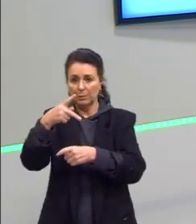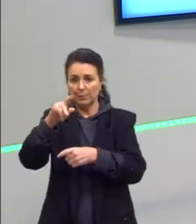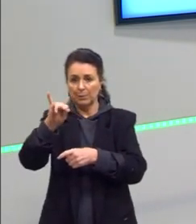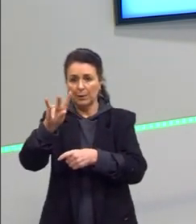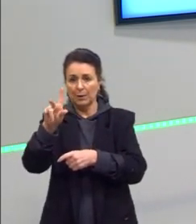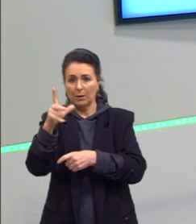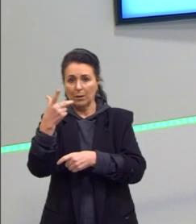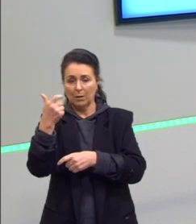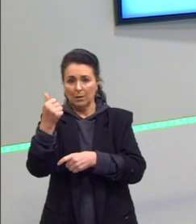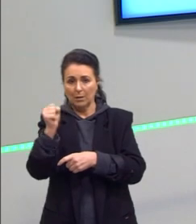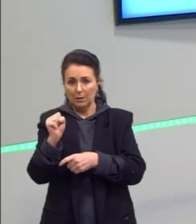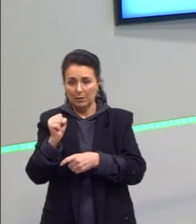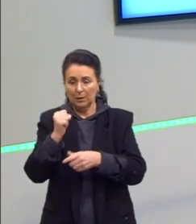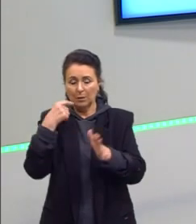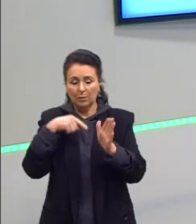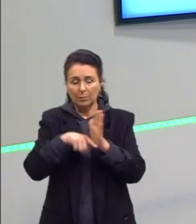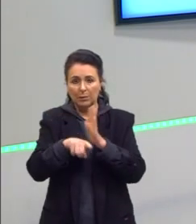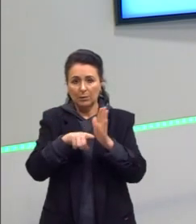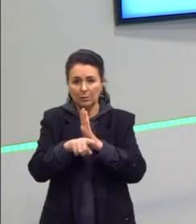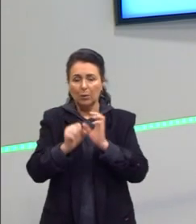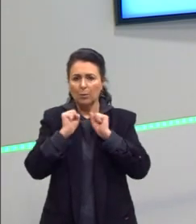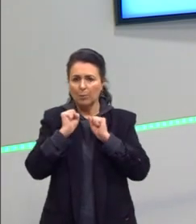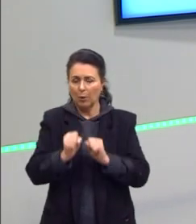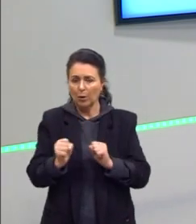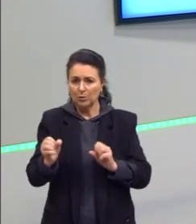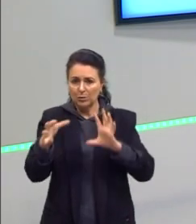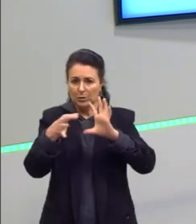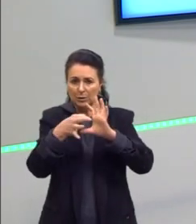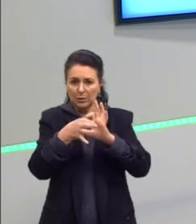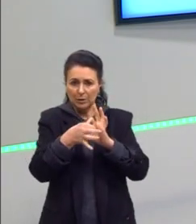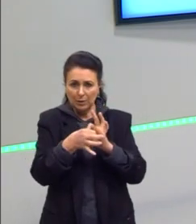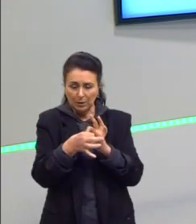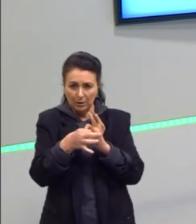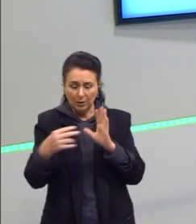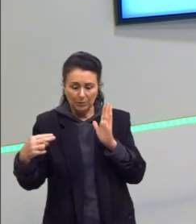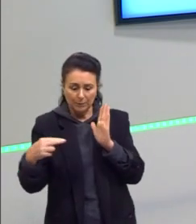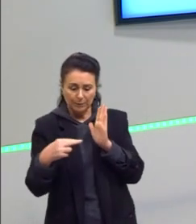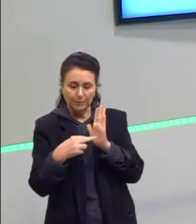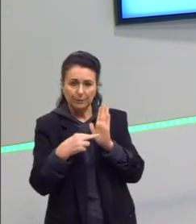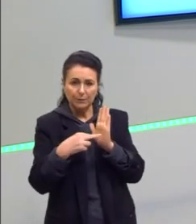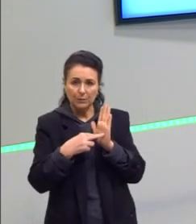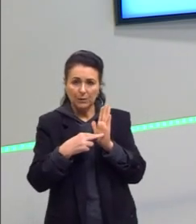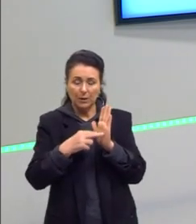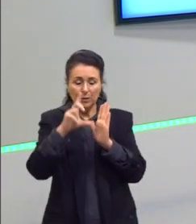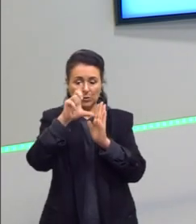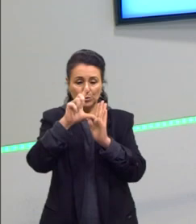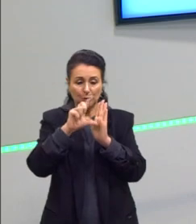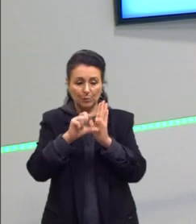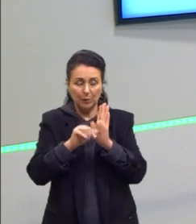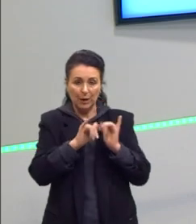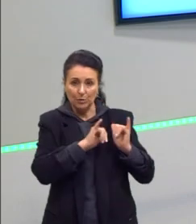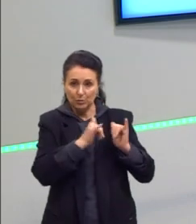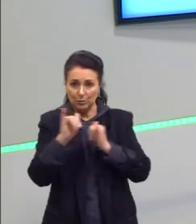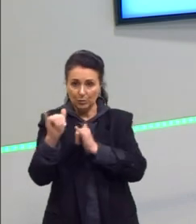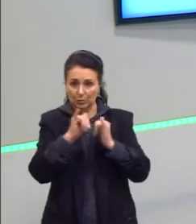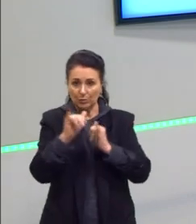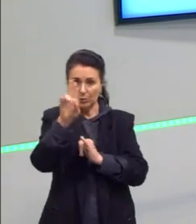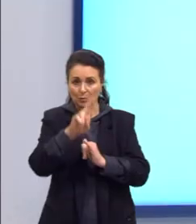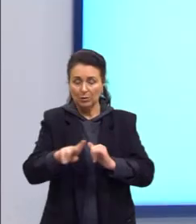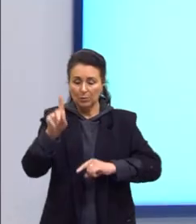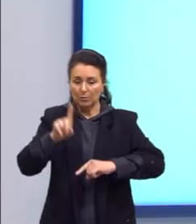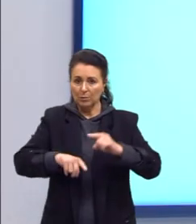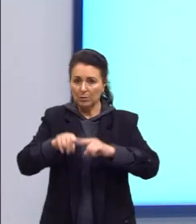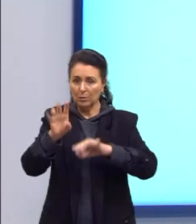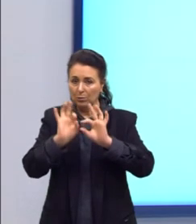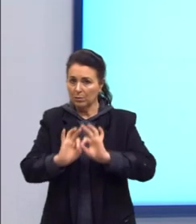então vamos lá ler a questão é possível Ligar aparelhos elétricos de baixa corrente e utilizando materiais